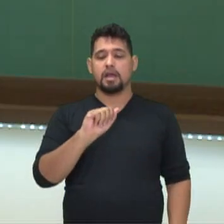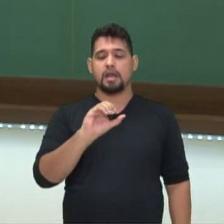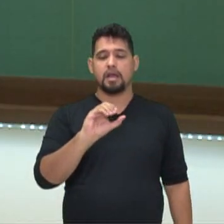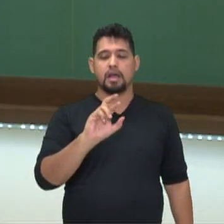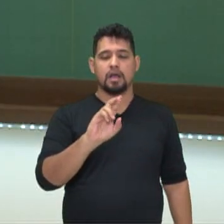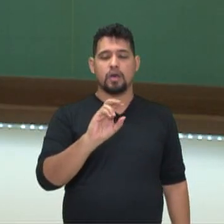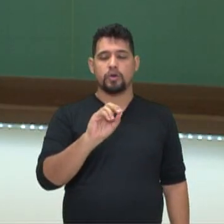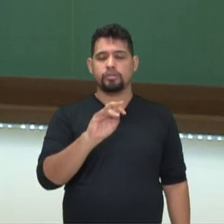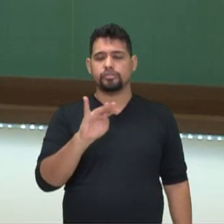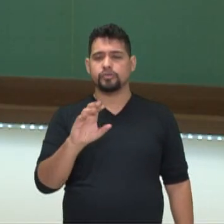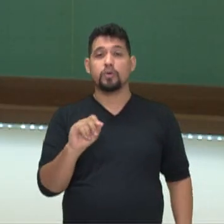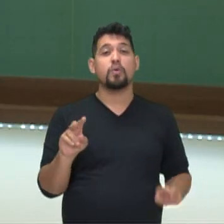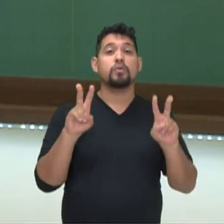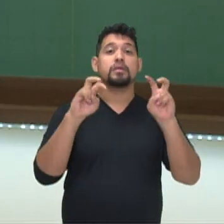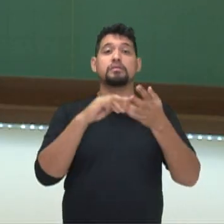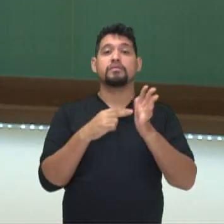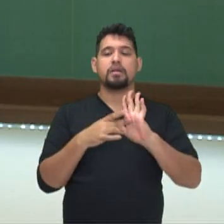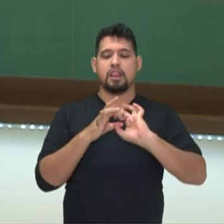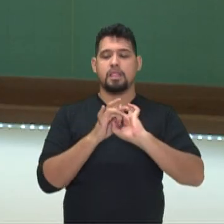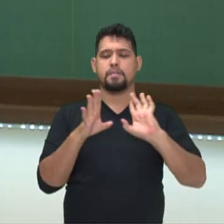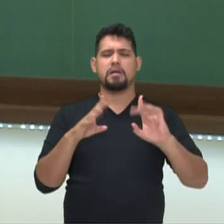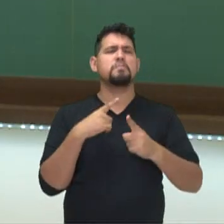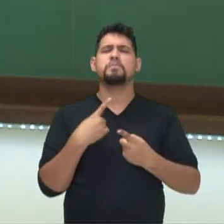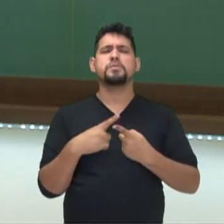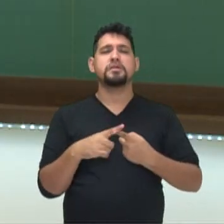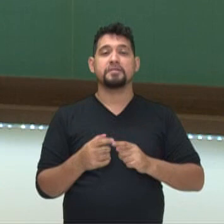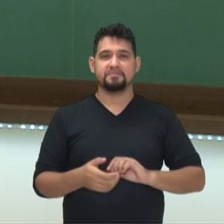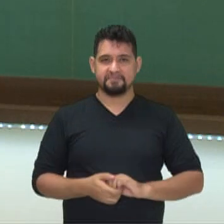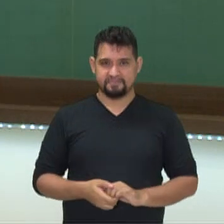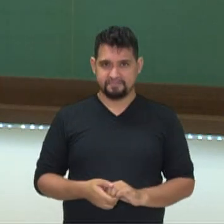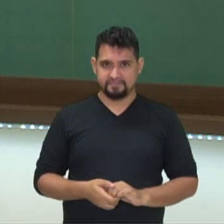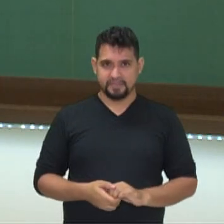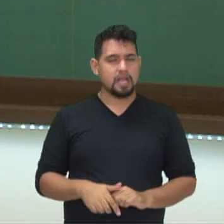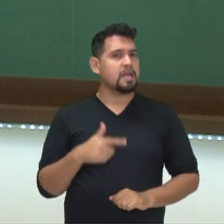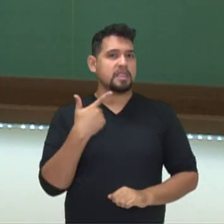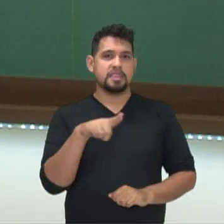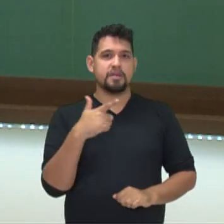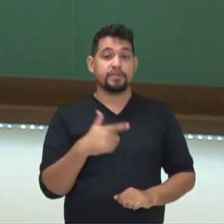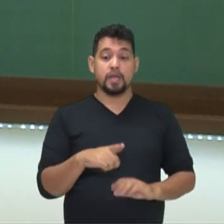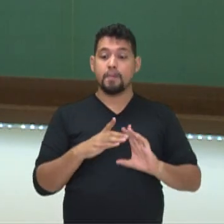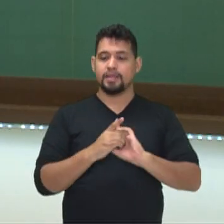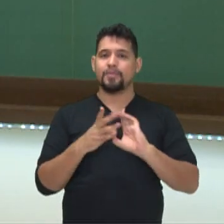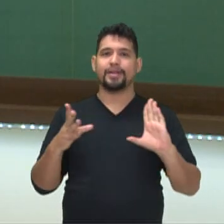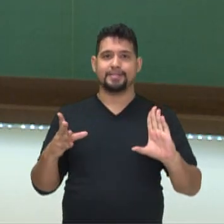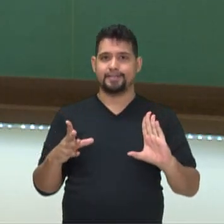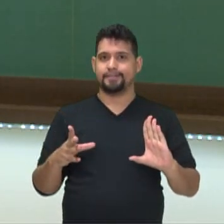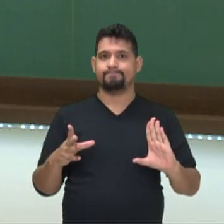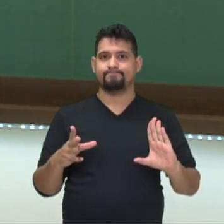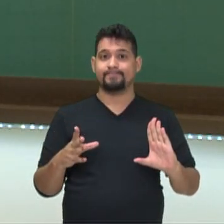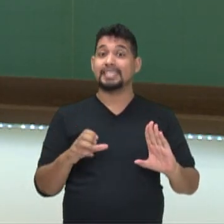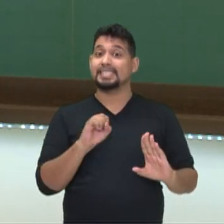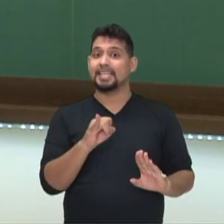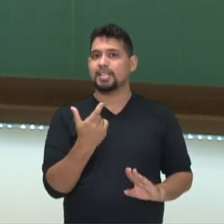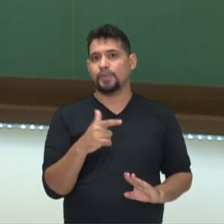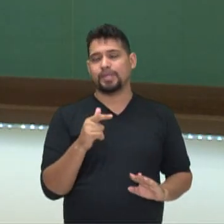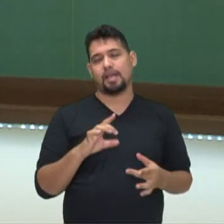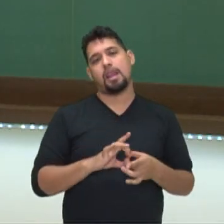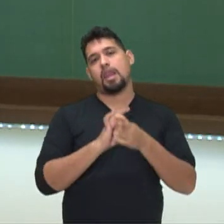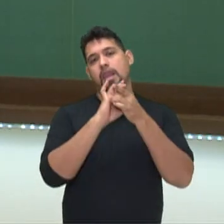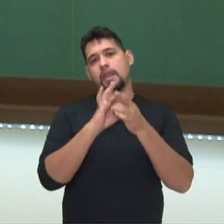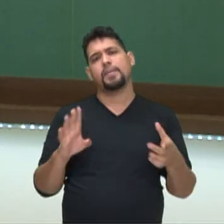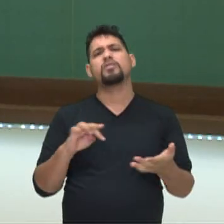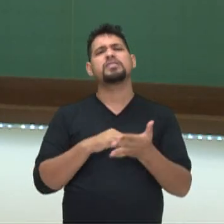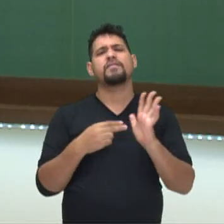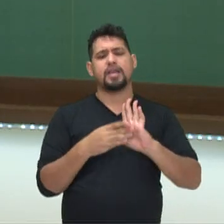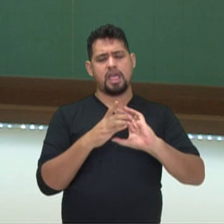o tema foi liberdade, por quê? Não há uma democracia sem liberdade. E o que é democracia? Estamos falando tanto de